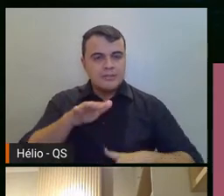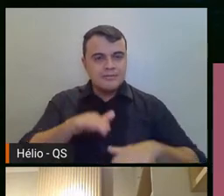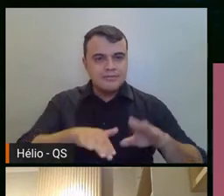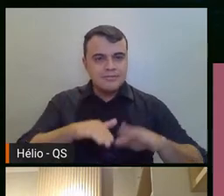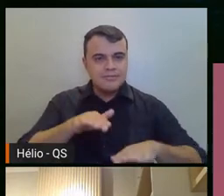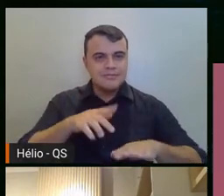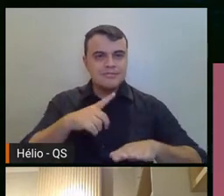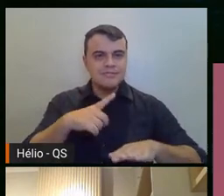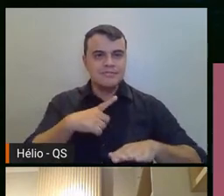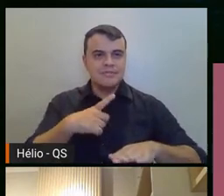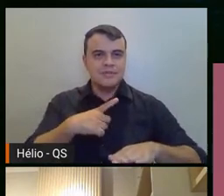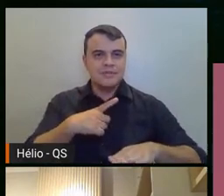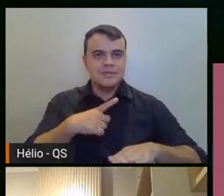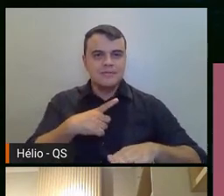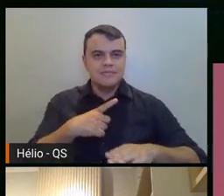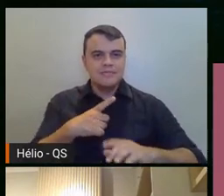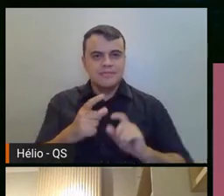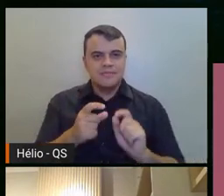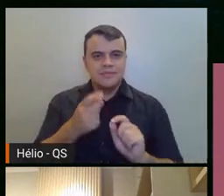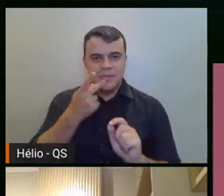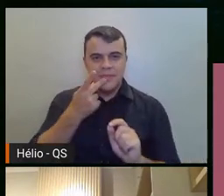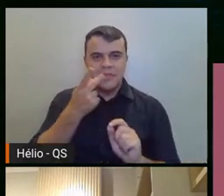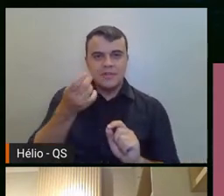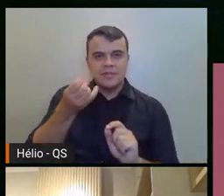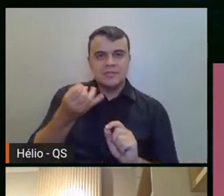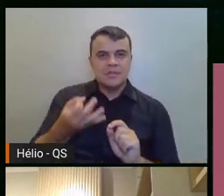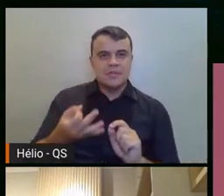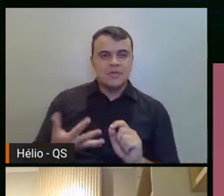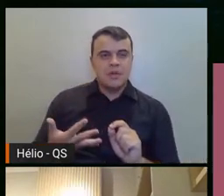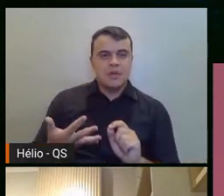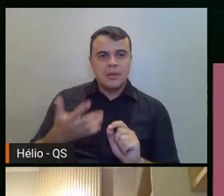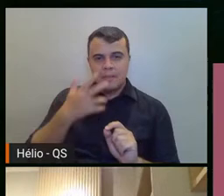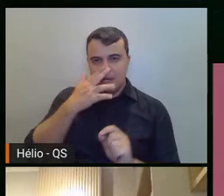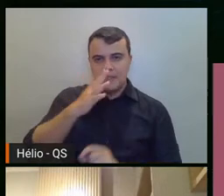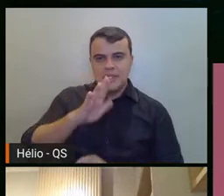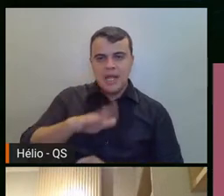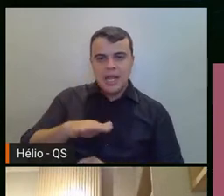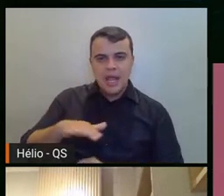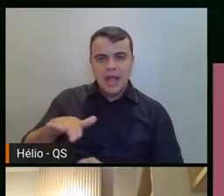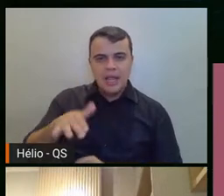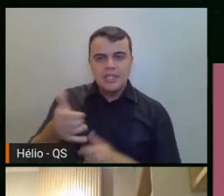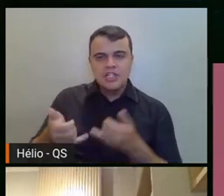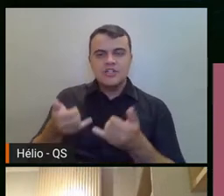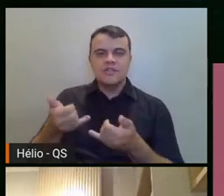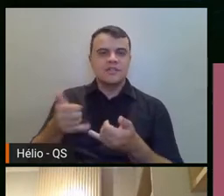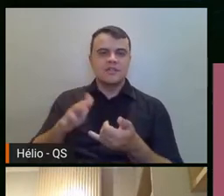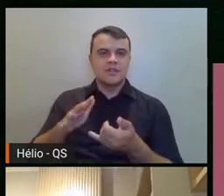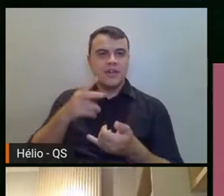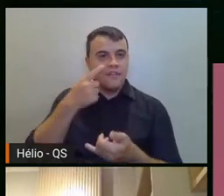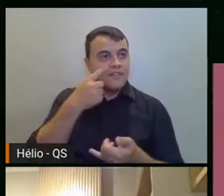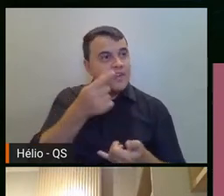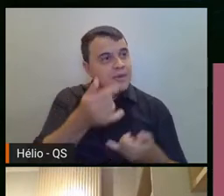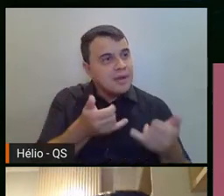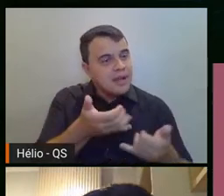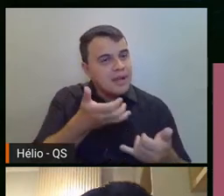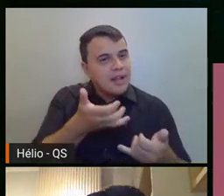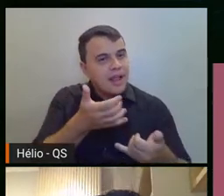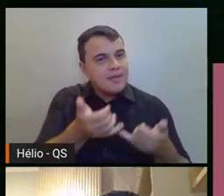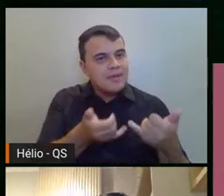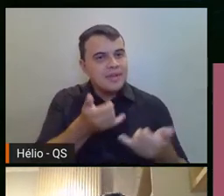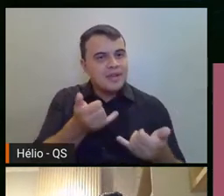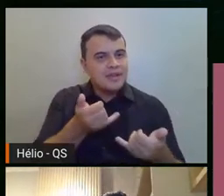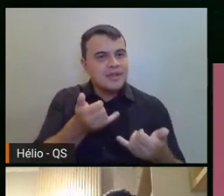a gente o pessoal falou bem assim às vezes você parece criança em parquinho de diversão né você vê um brinquedo você começa a brincar